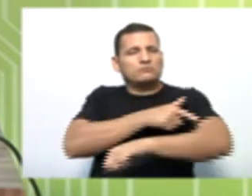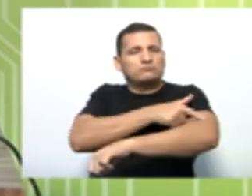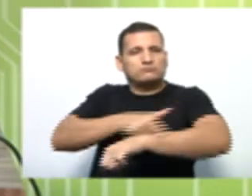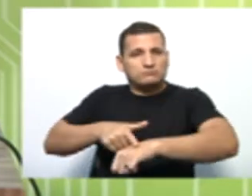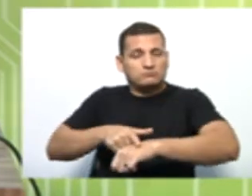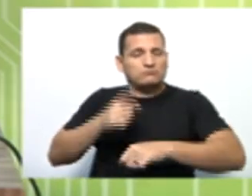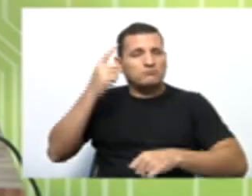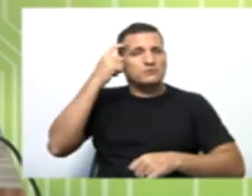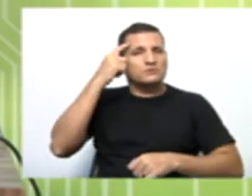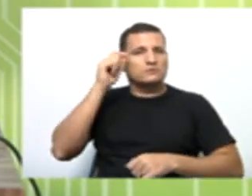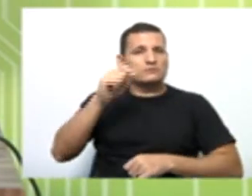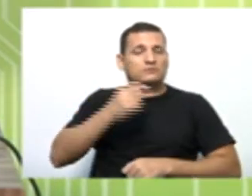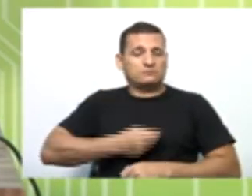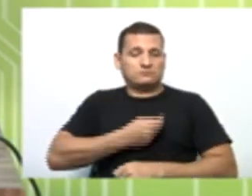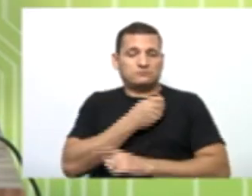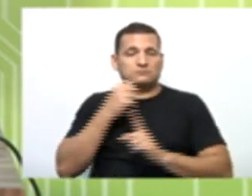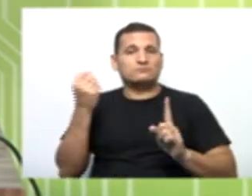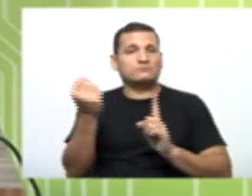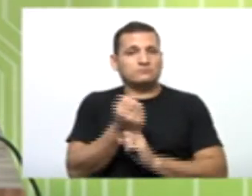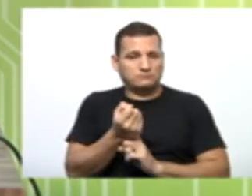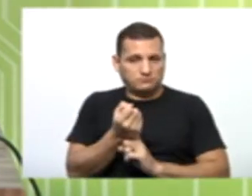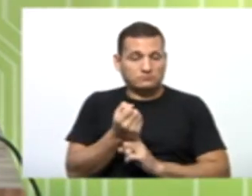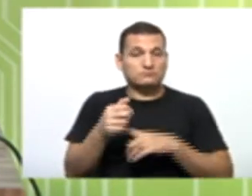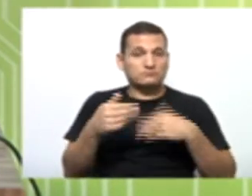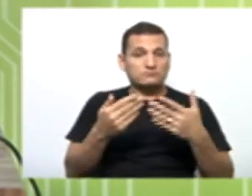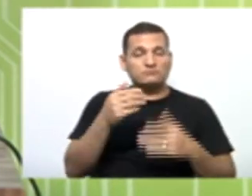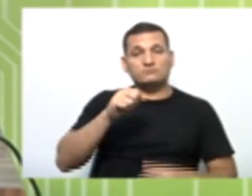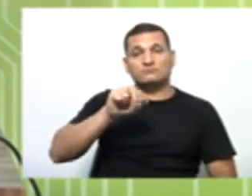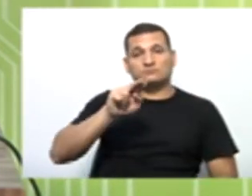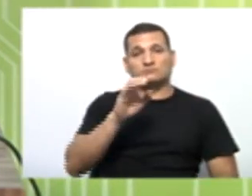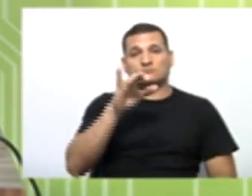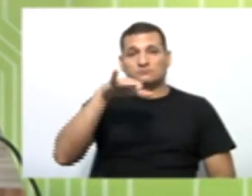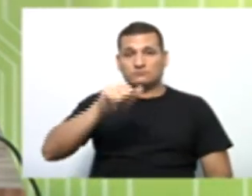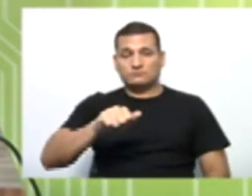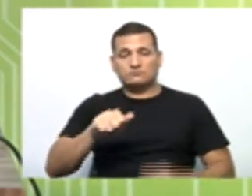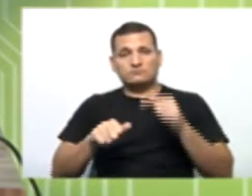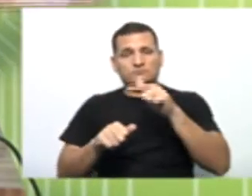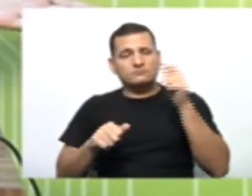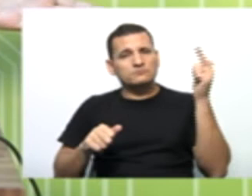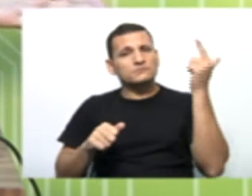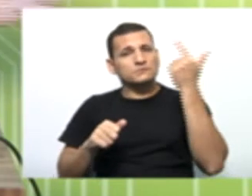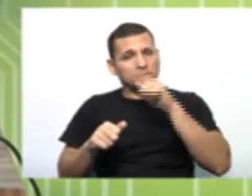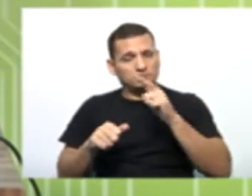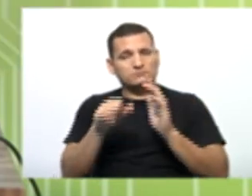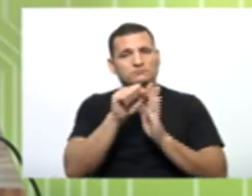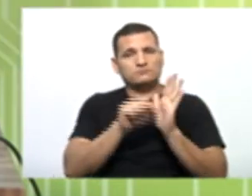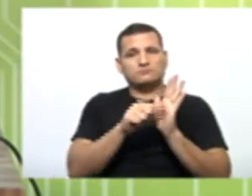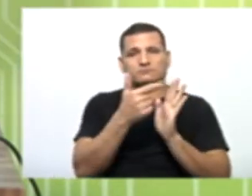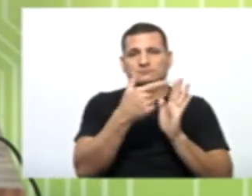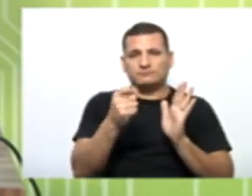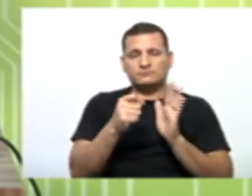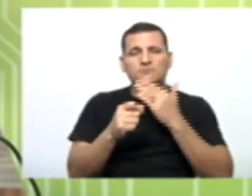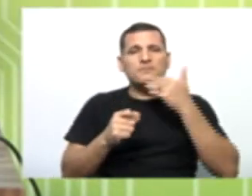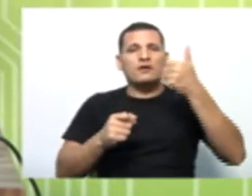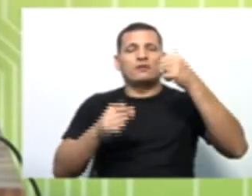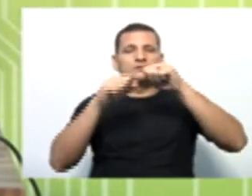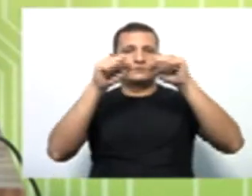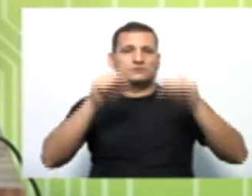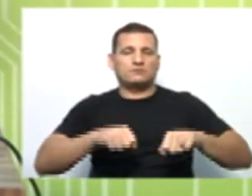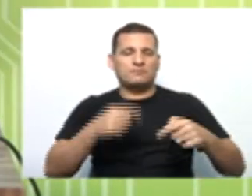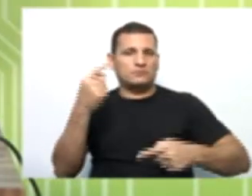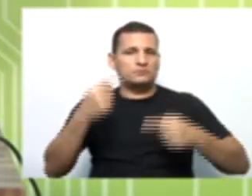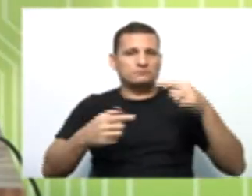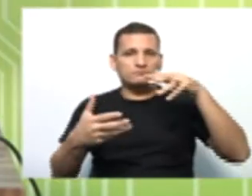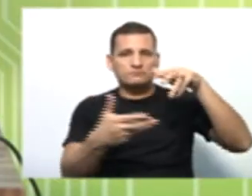que pensassem na vida em sociedade. Então, a Suécia conseguiu, no século XX, se tornar um dos melhores sistemas políticos do